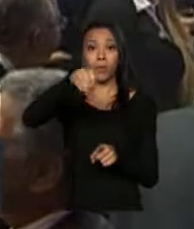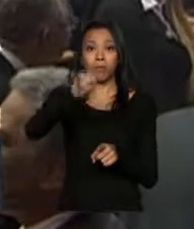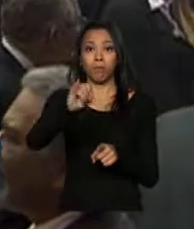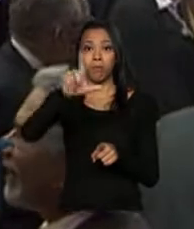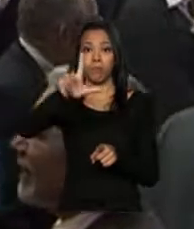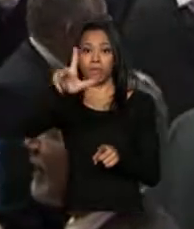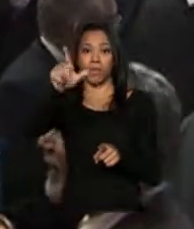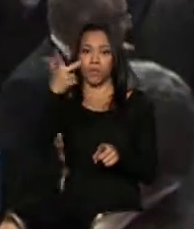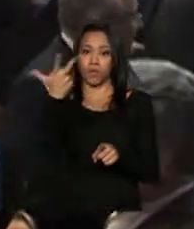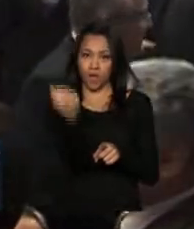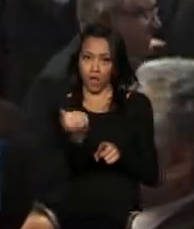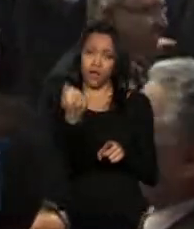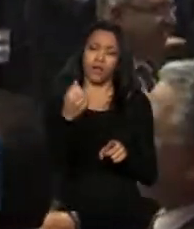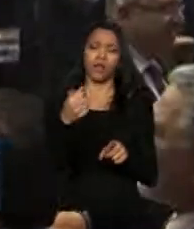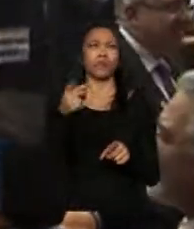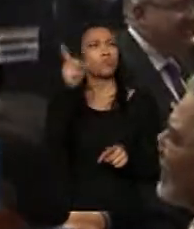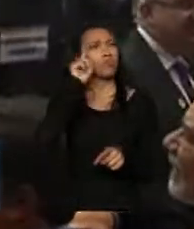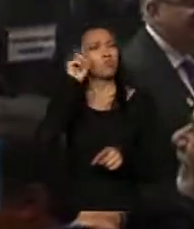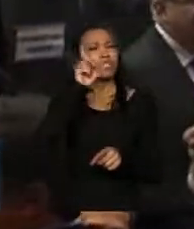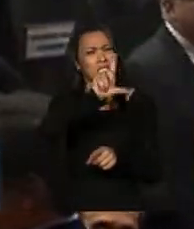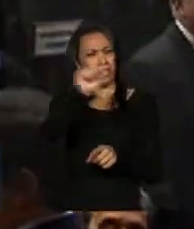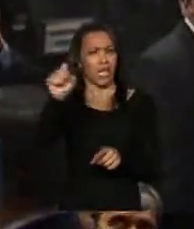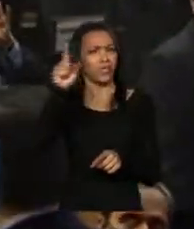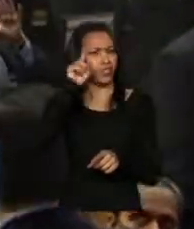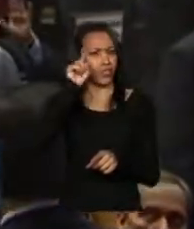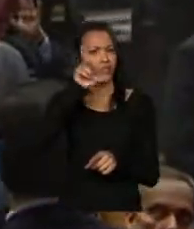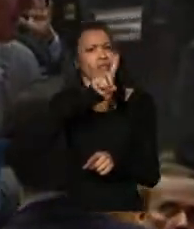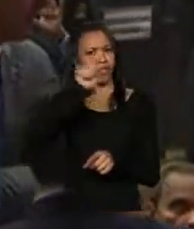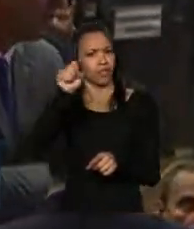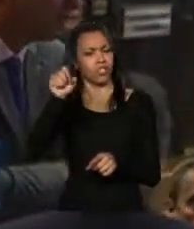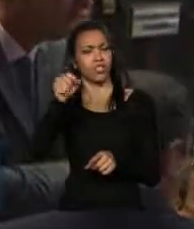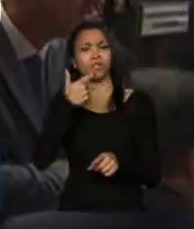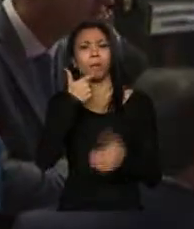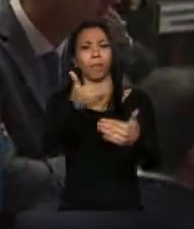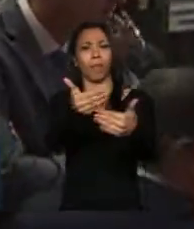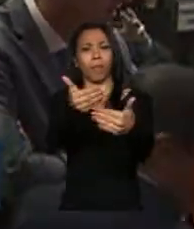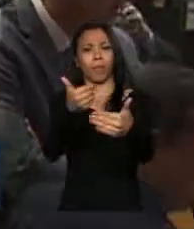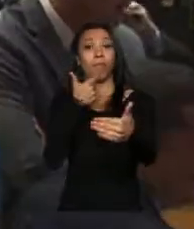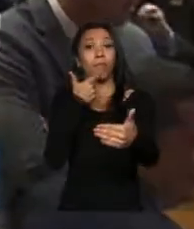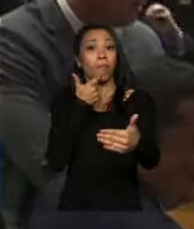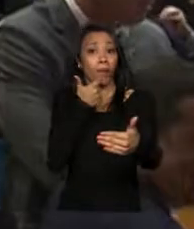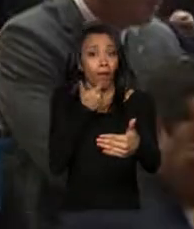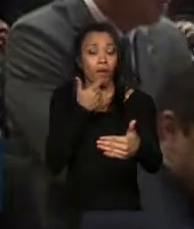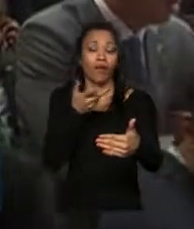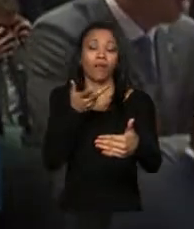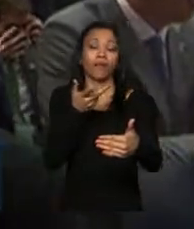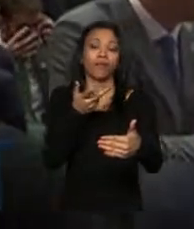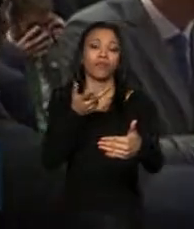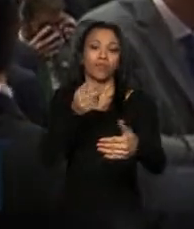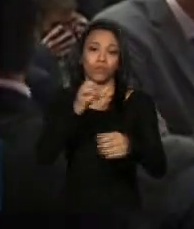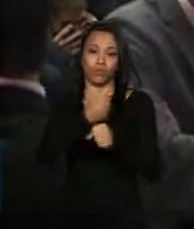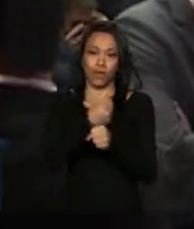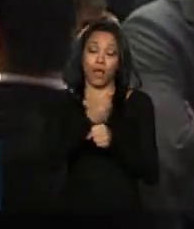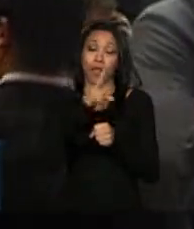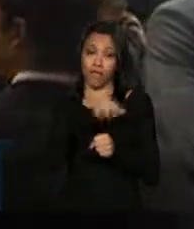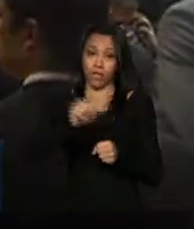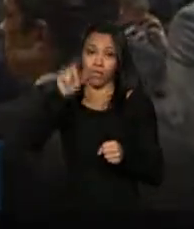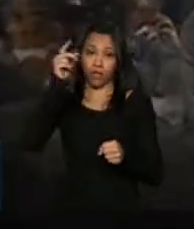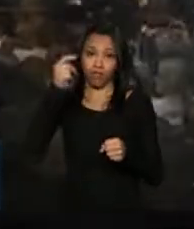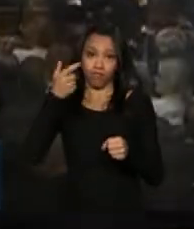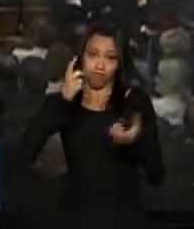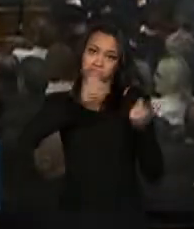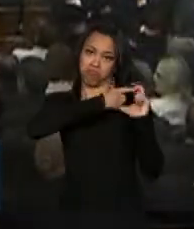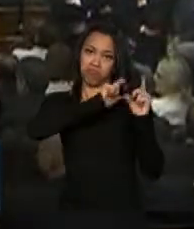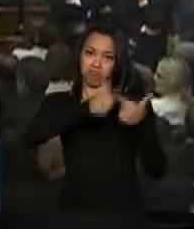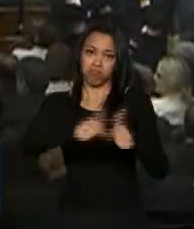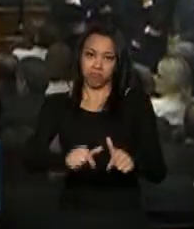um período de 100 dias no prazo que antecede os jogos no ano que vem. Vai funcionar assim, ela vai ser acesa